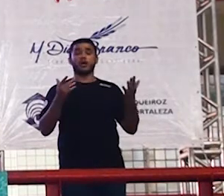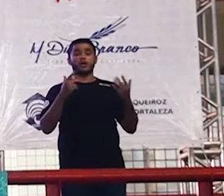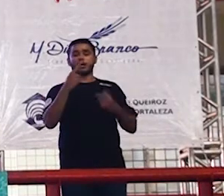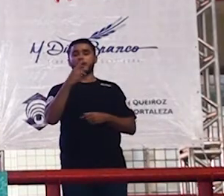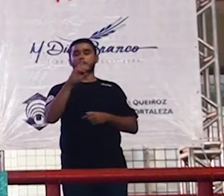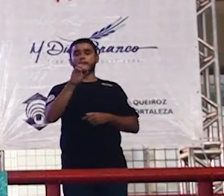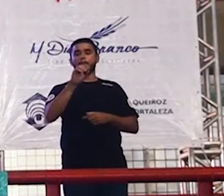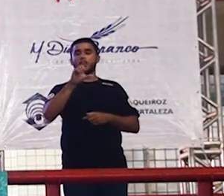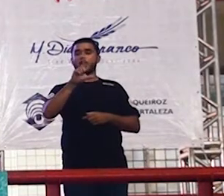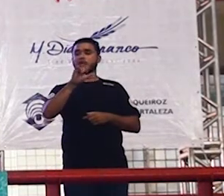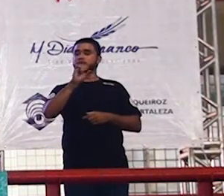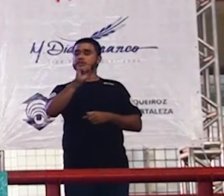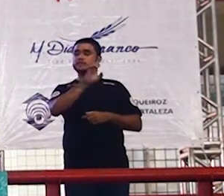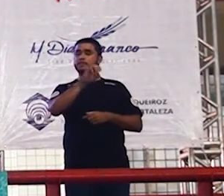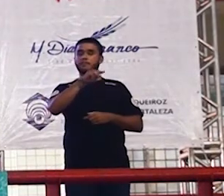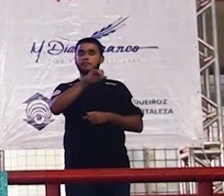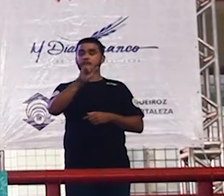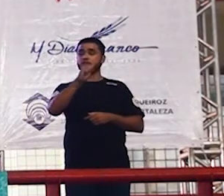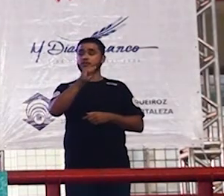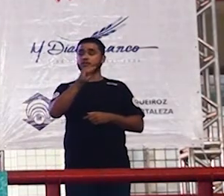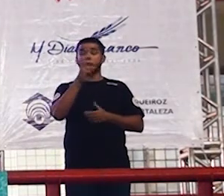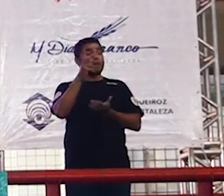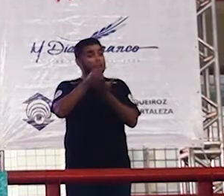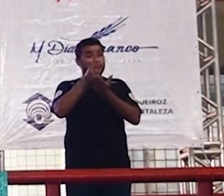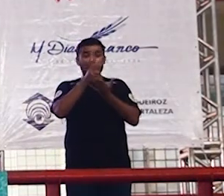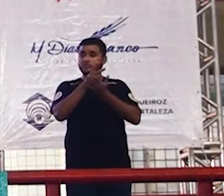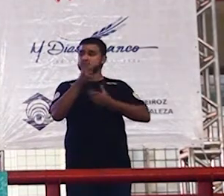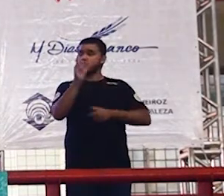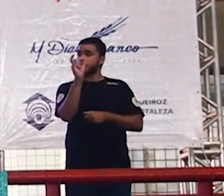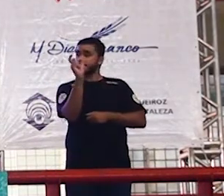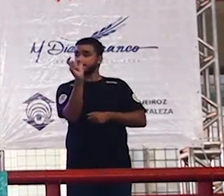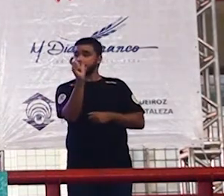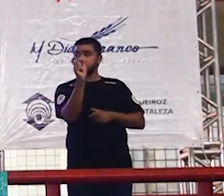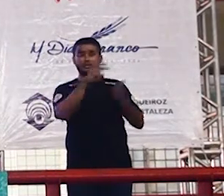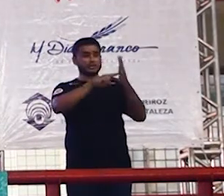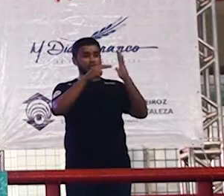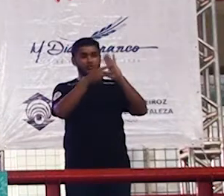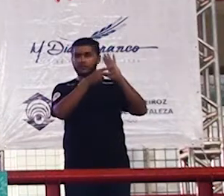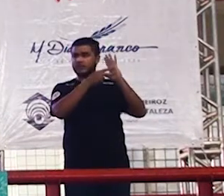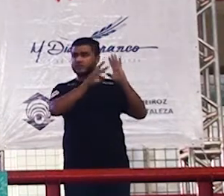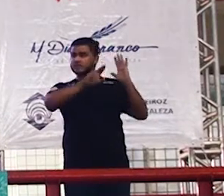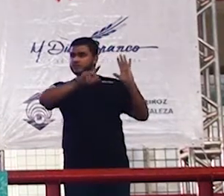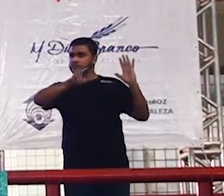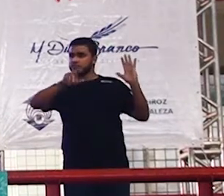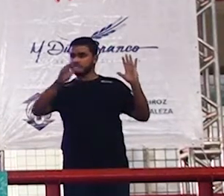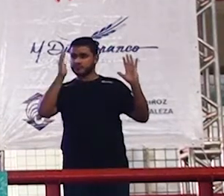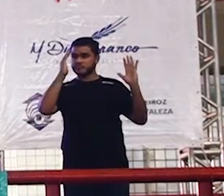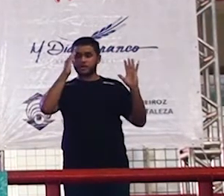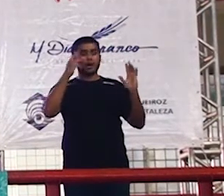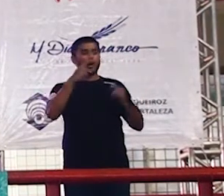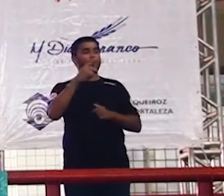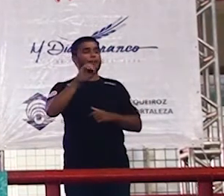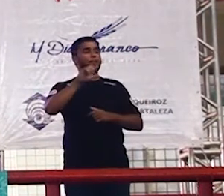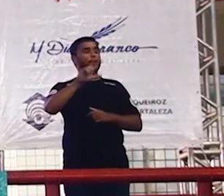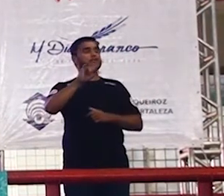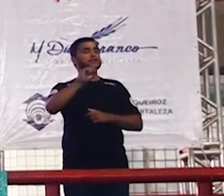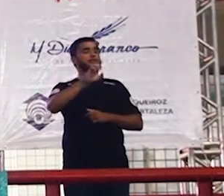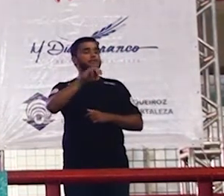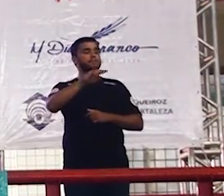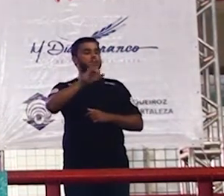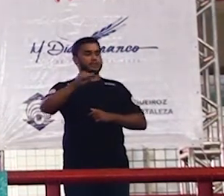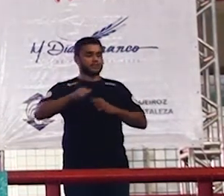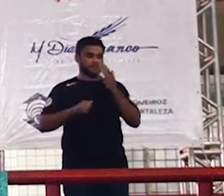Polissemia. Quando a mesma palavra pode assumir mais de um significado, nós temos polissemia.